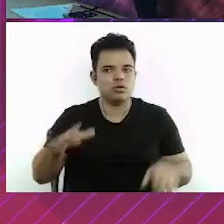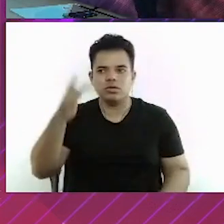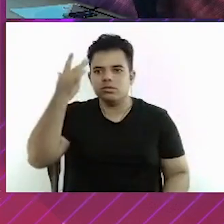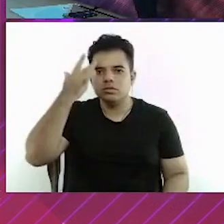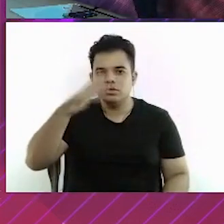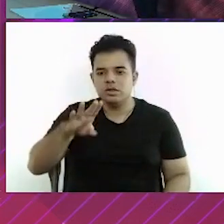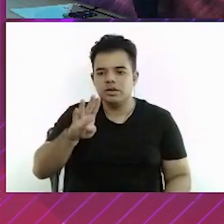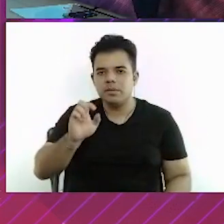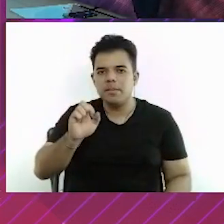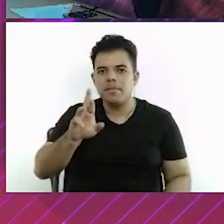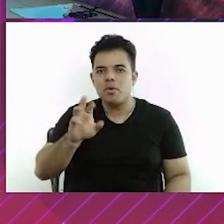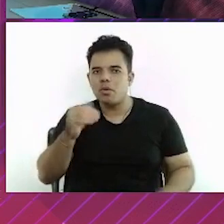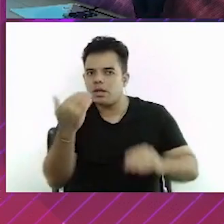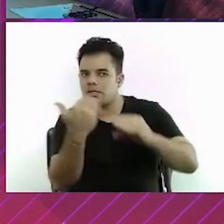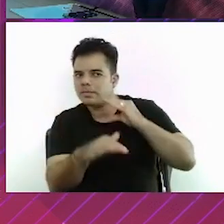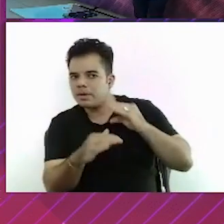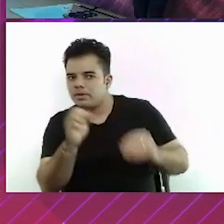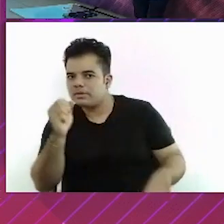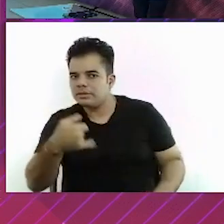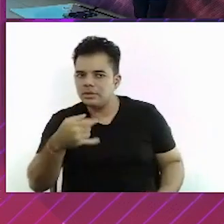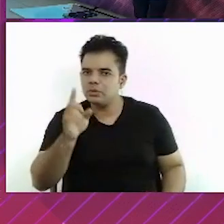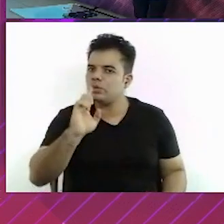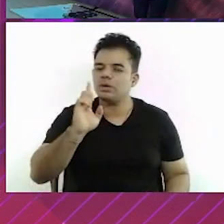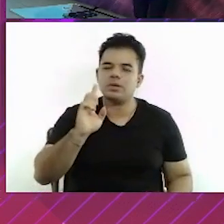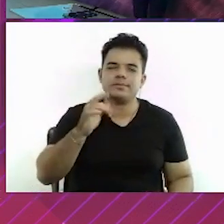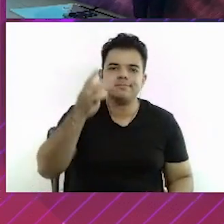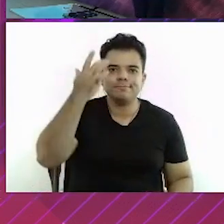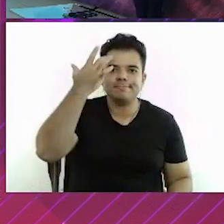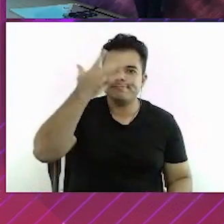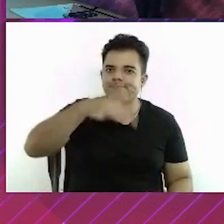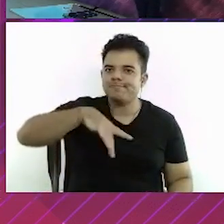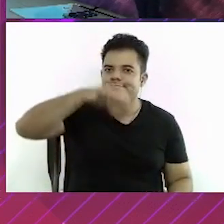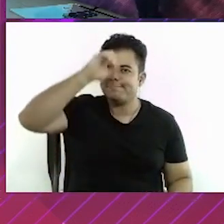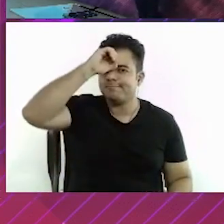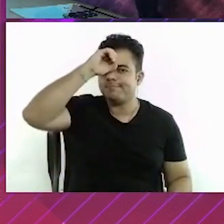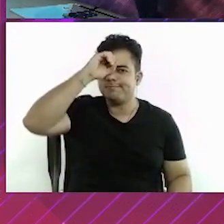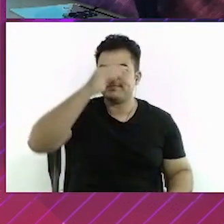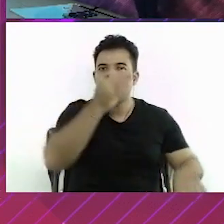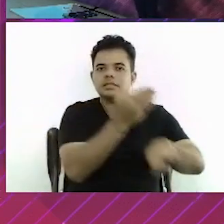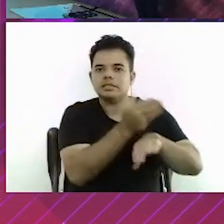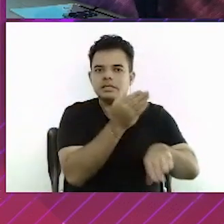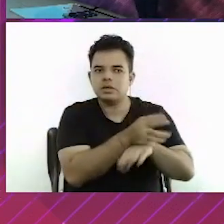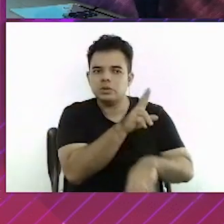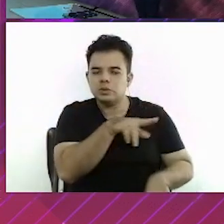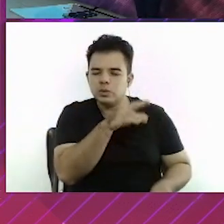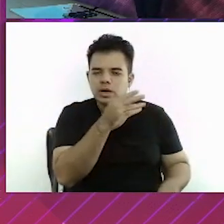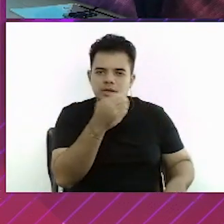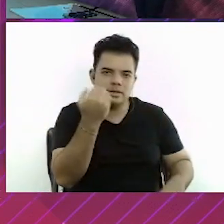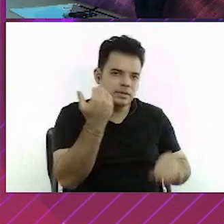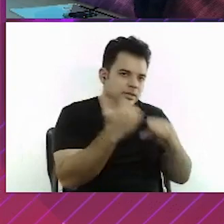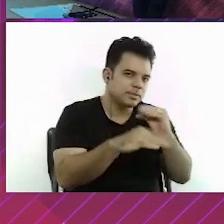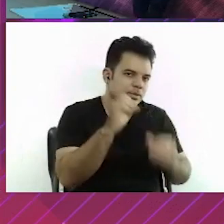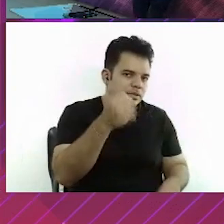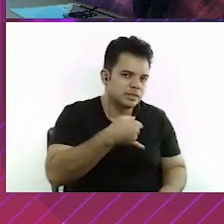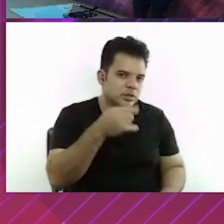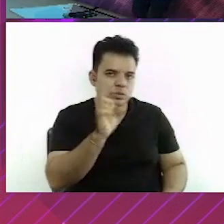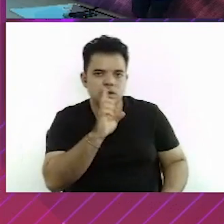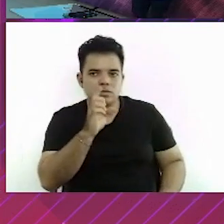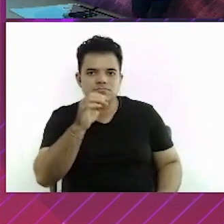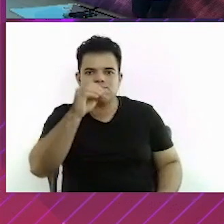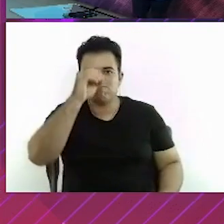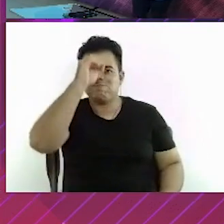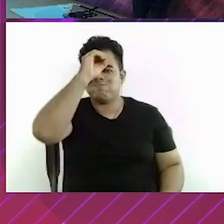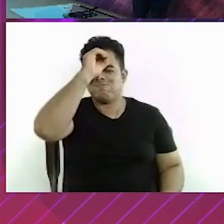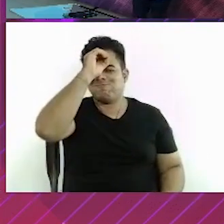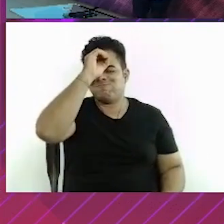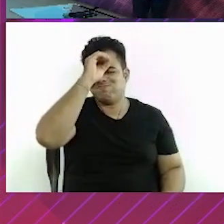recebeu. Você não vai saber se algum consumidor recebeu. Em alguns casos, isso é um desafio. Você precisa, pelo